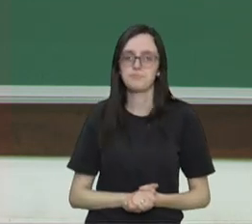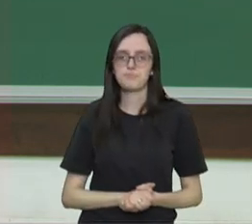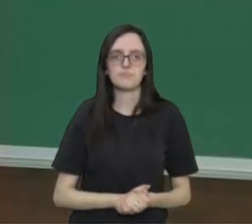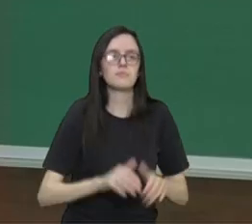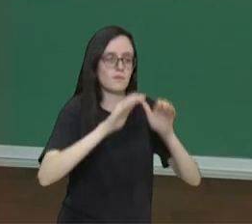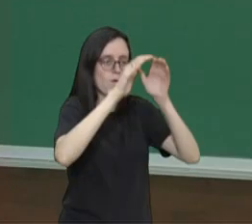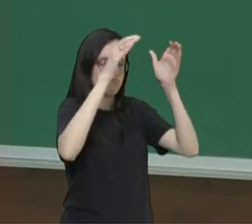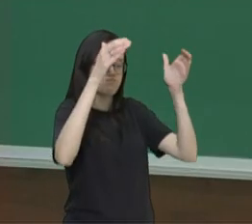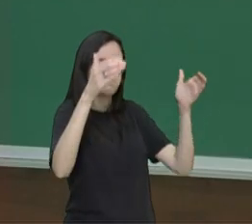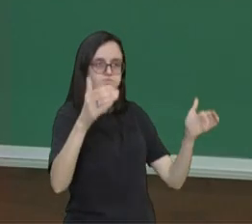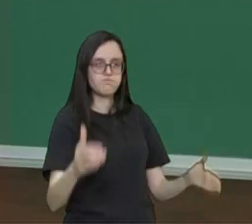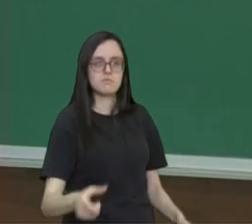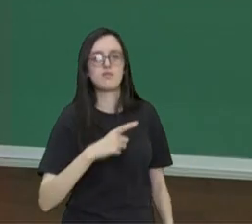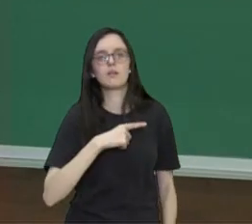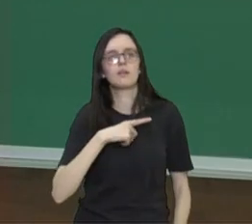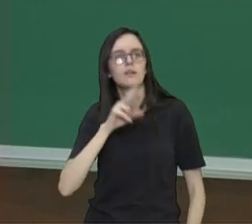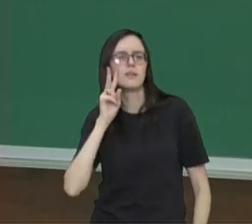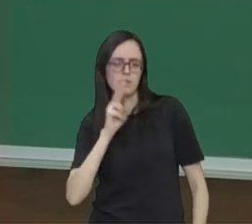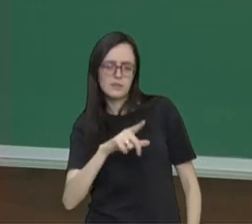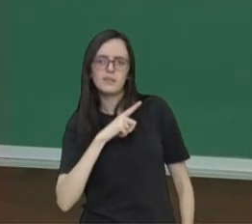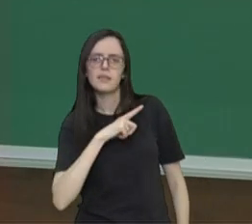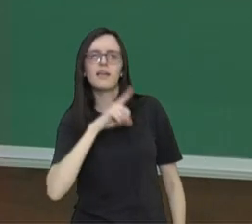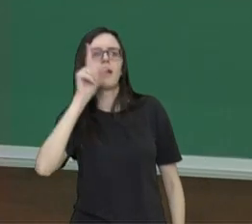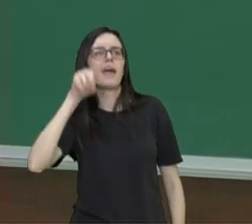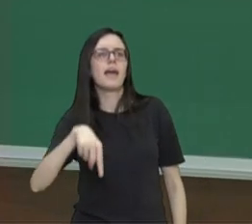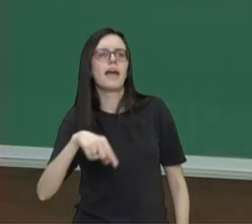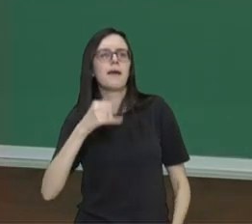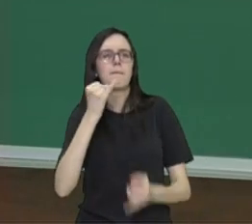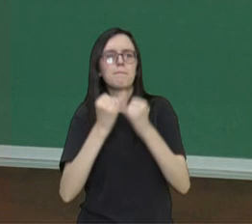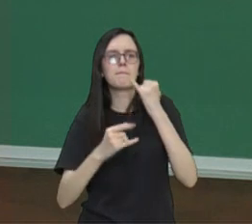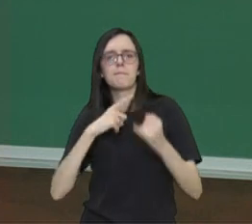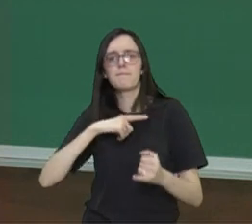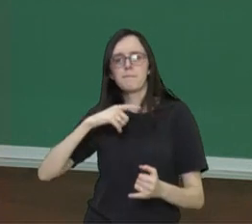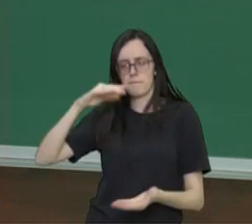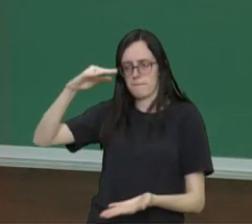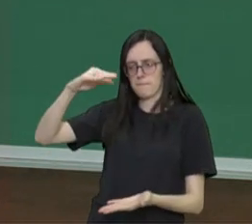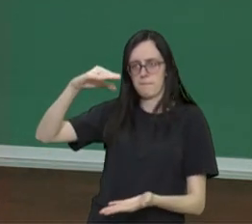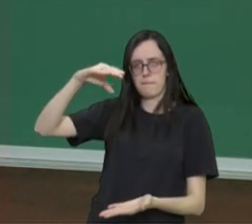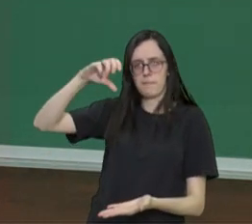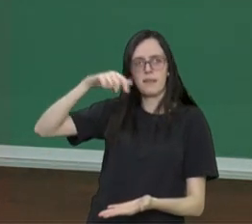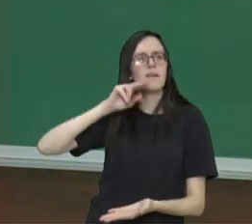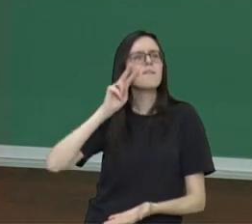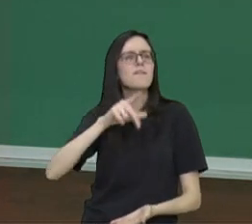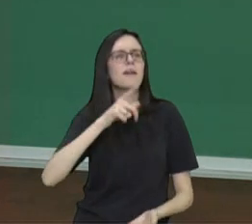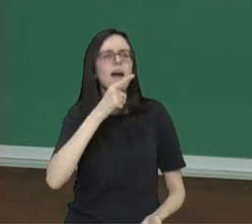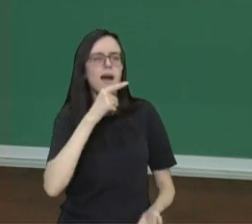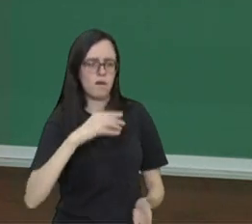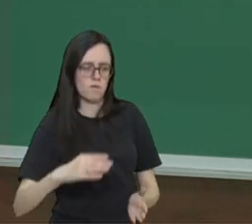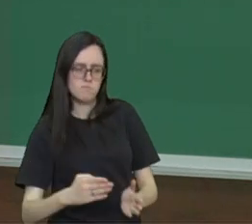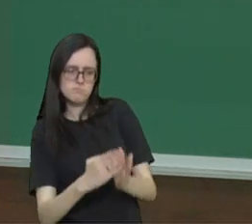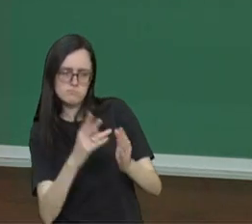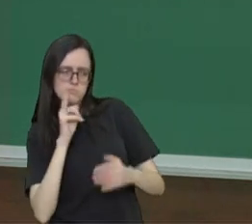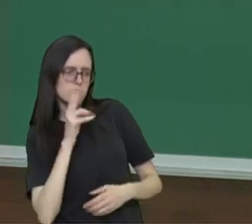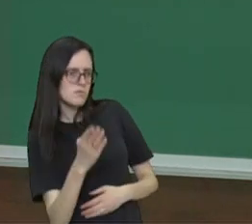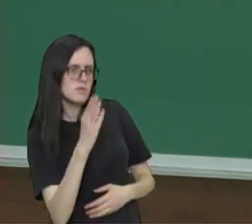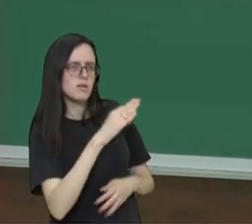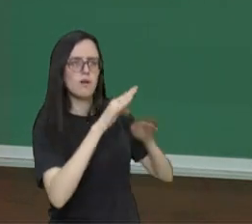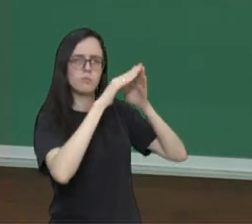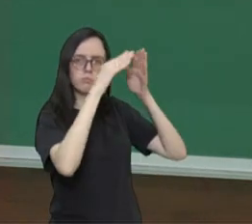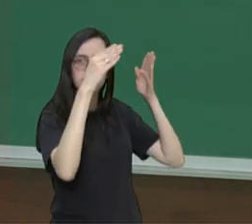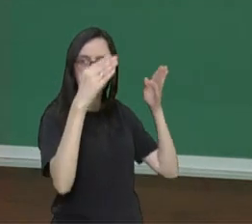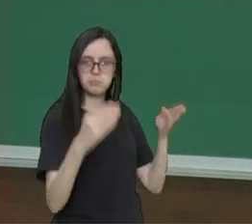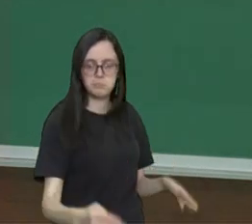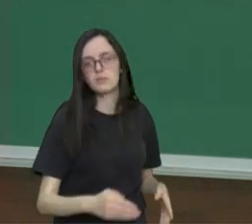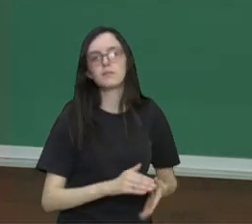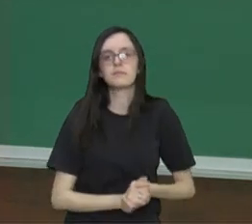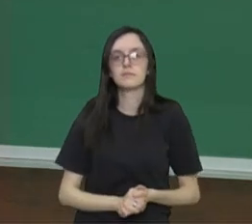de rádio enorme, você tem do ladinho, você consegue ver até o tamanho de uma garrafa ali, então você tem um aparelho de rádio enorme. Os